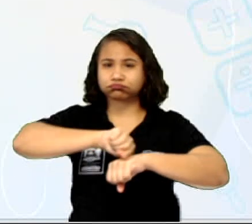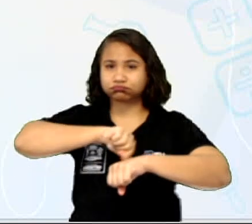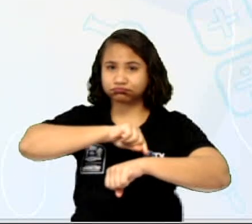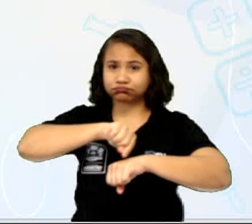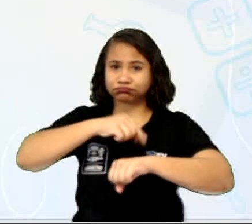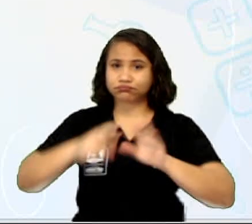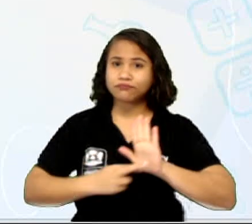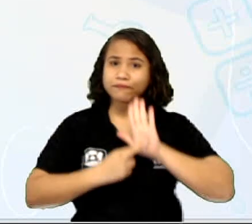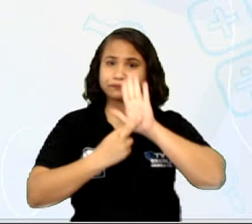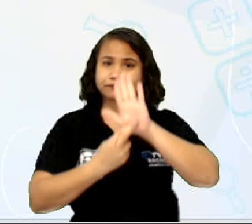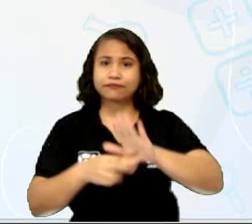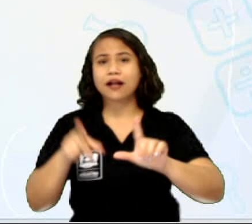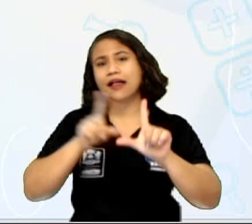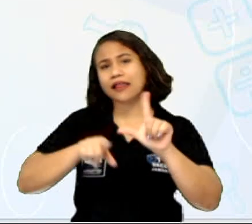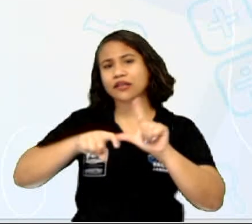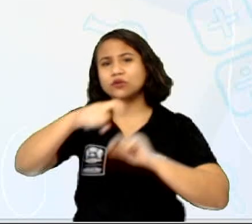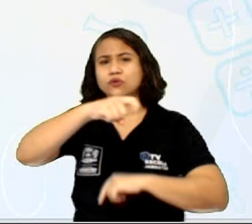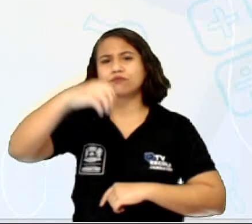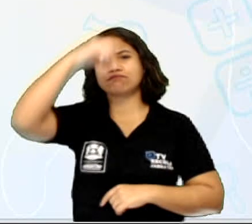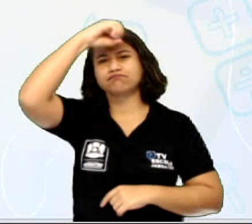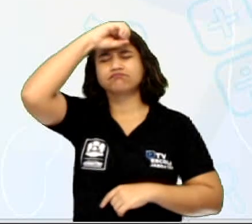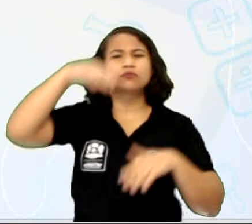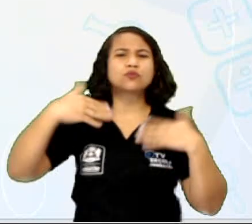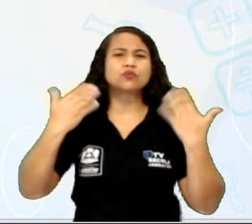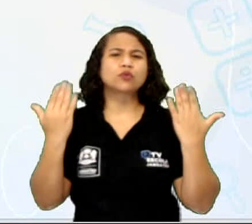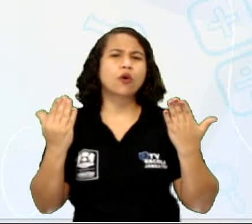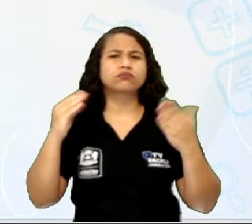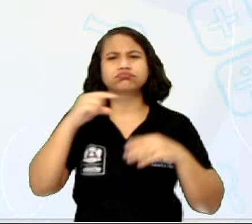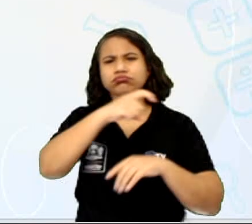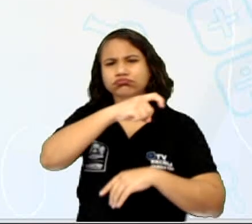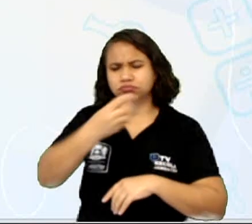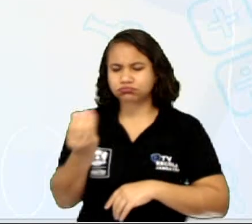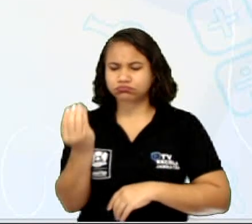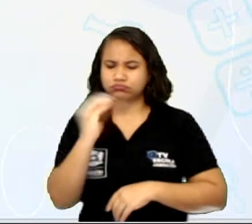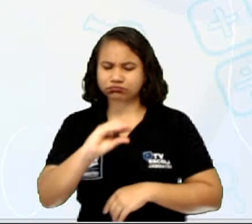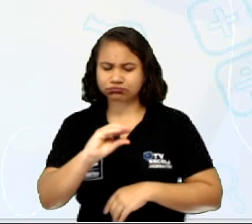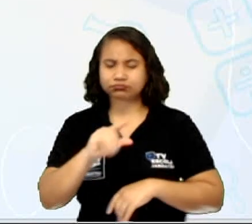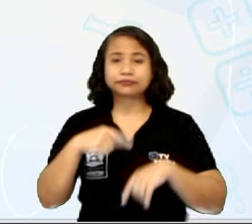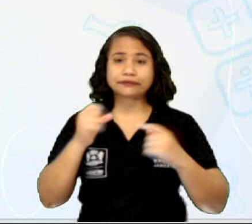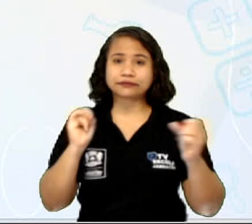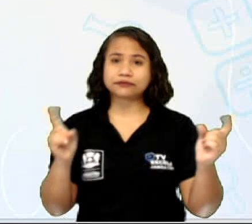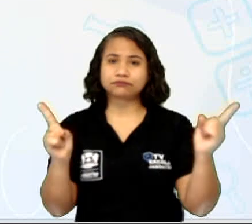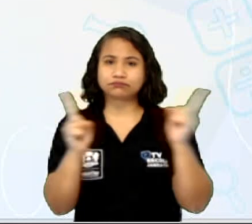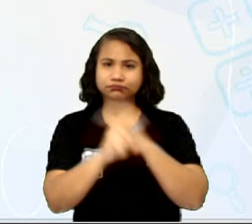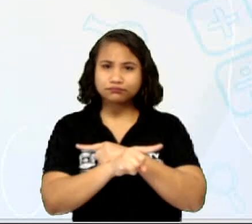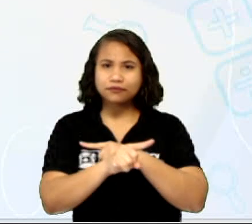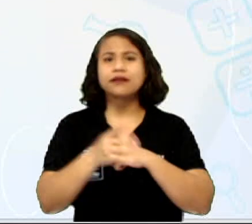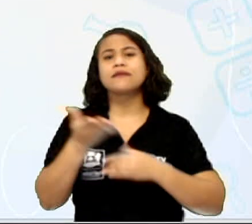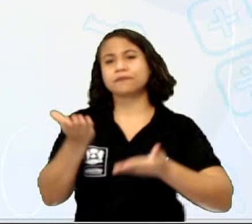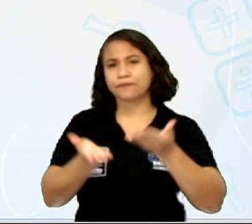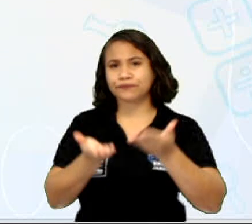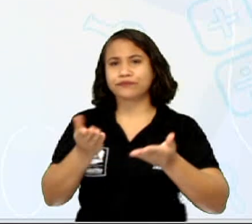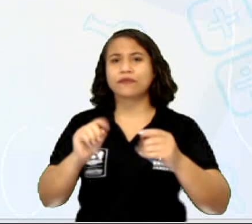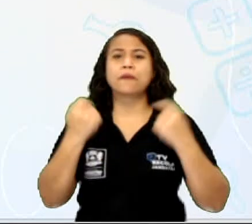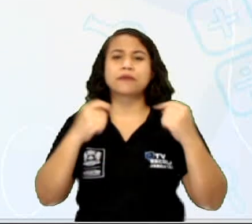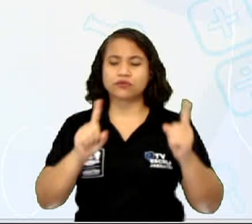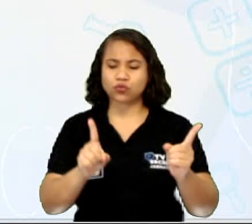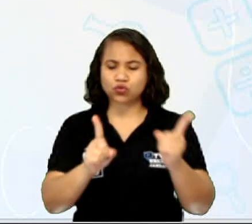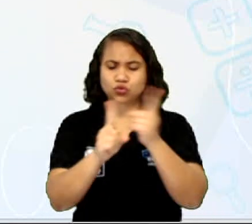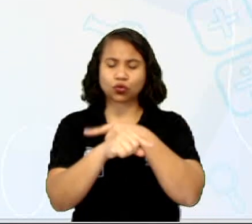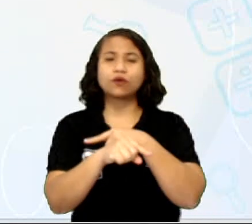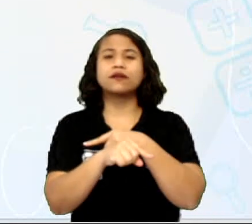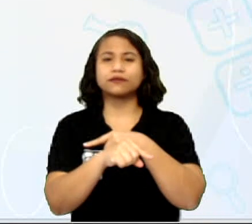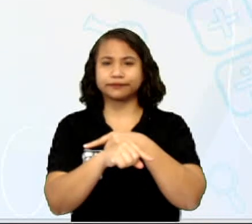representa pela letra x E aí eu como eu tenho agora duas grandezas inversamente proporcionais eu vou ter que inverter